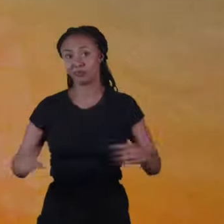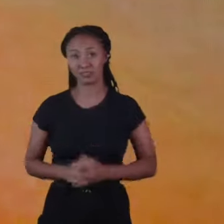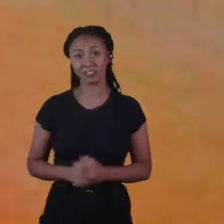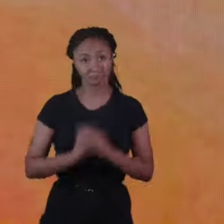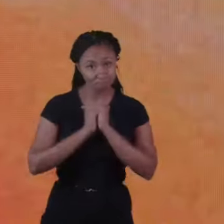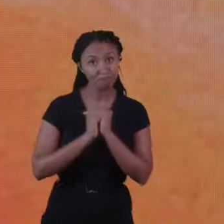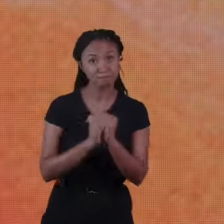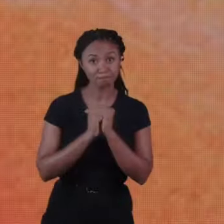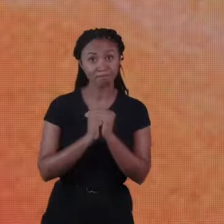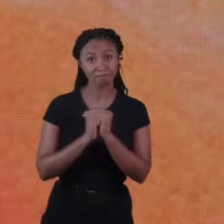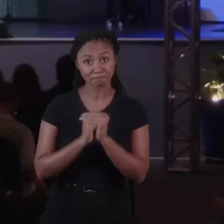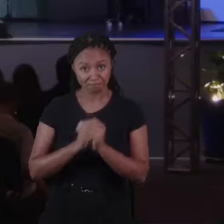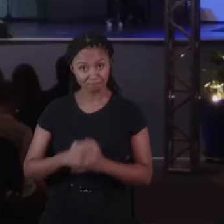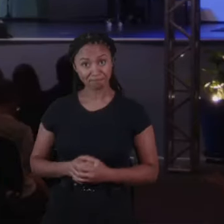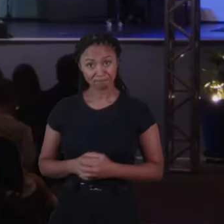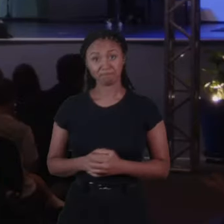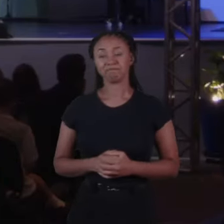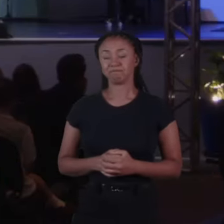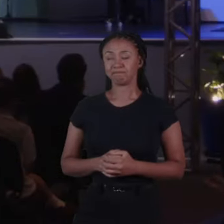Amém?